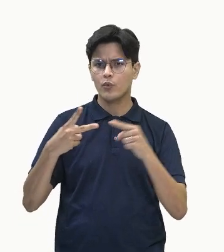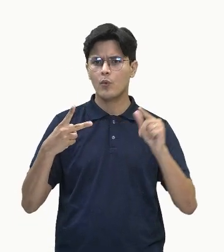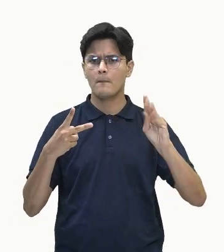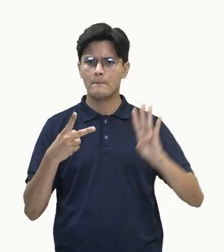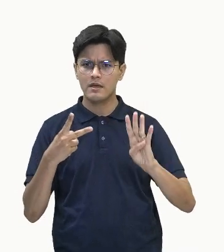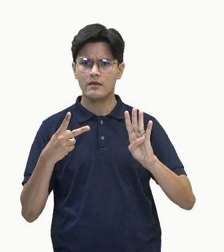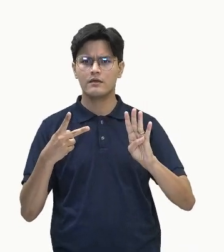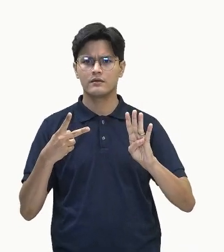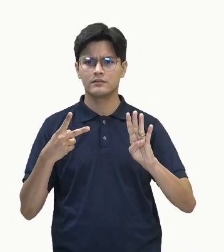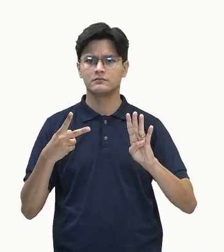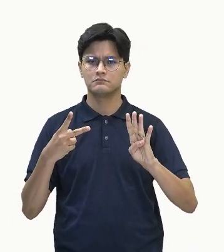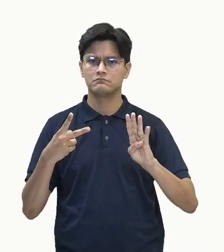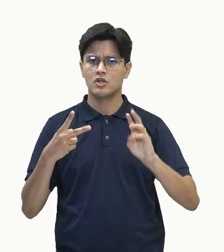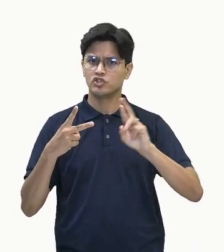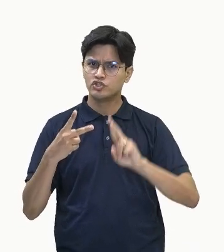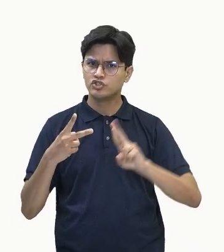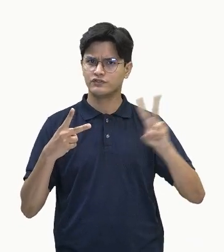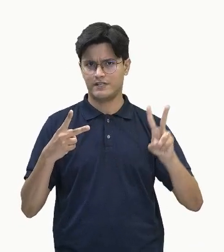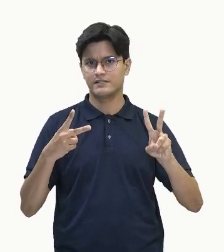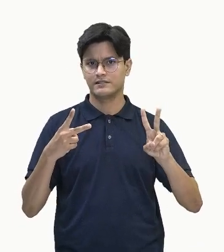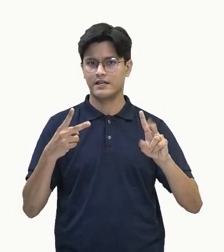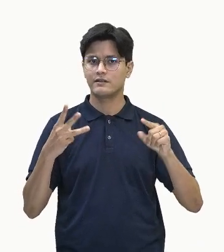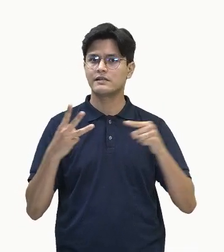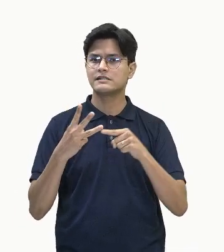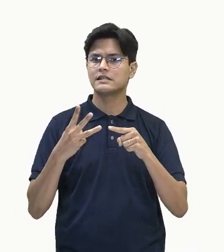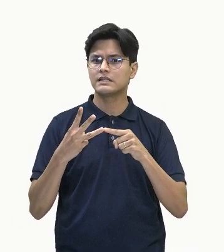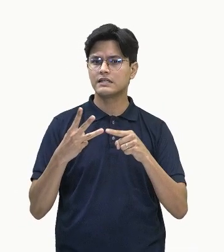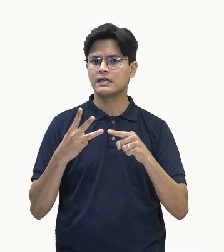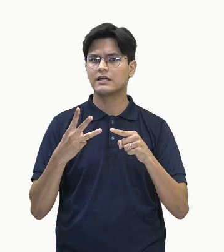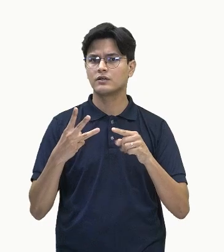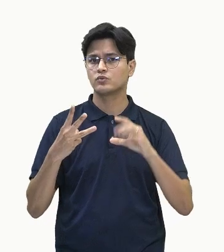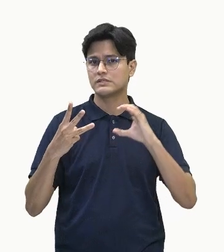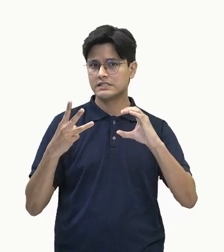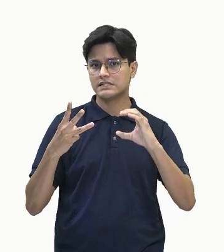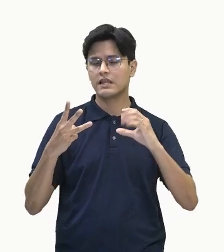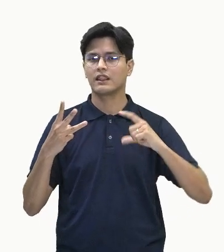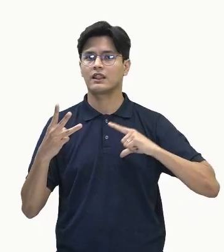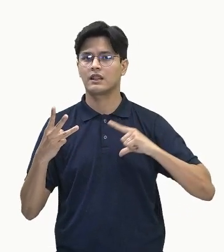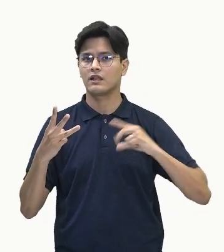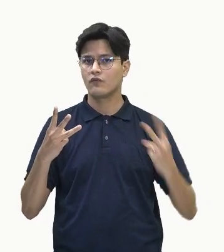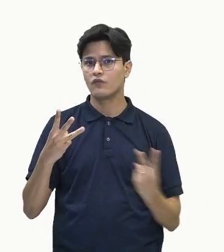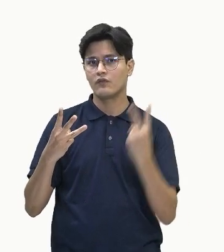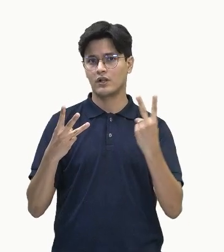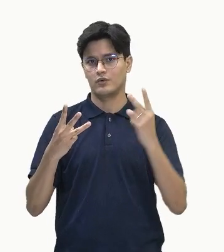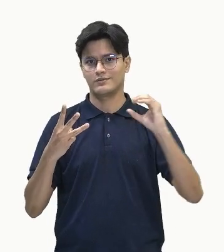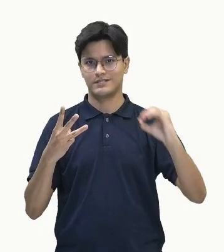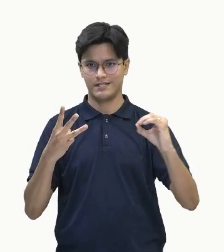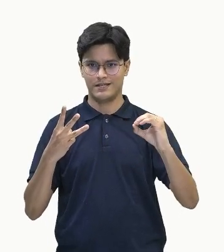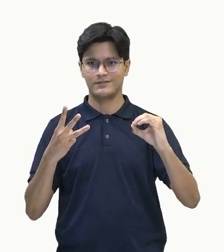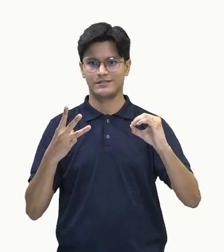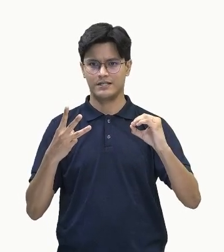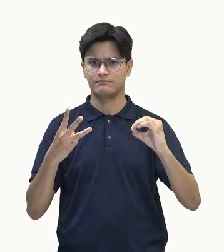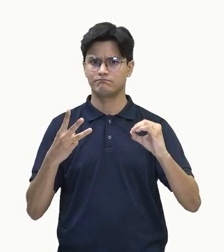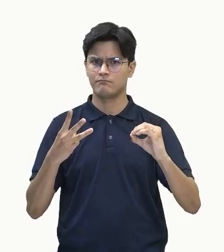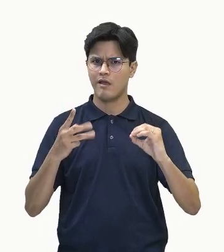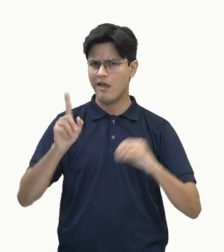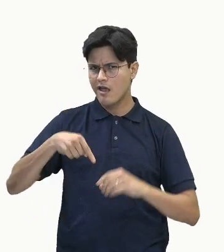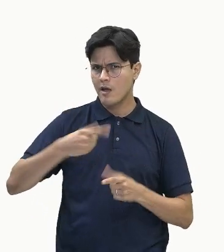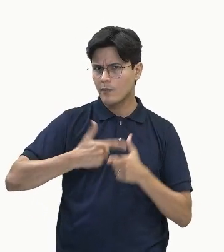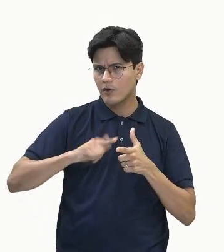igual a 0. Isso é algum problema? Nenhum, pessoal. Por quê? Porque se o valor é igual a